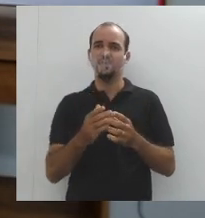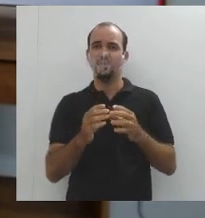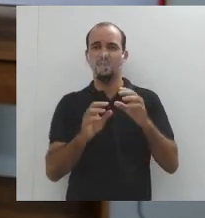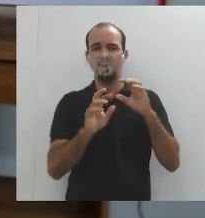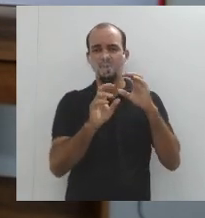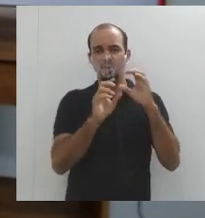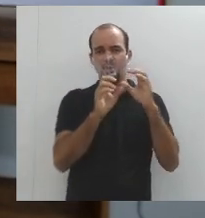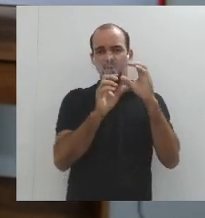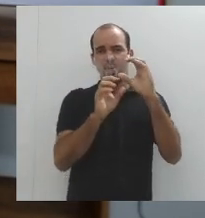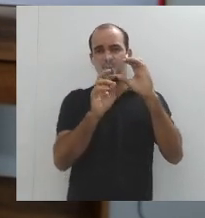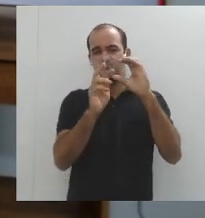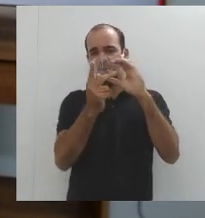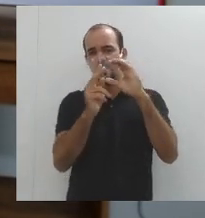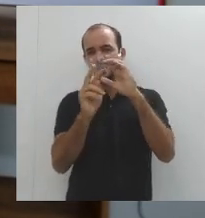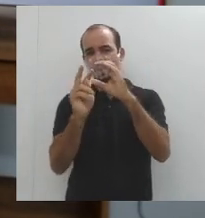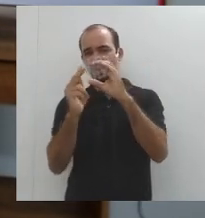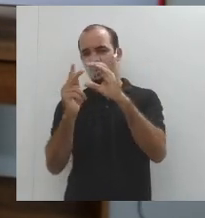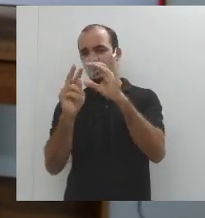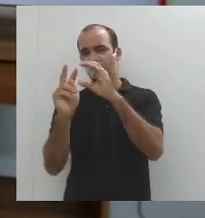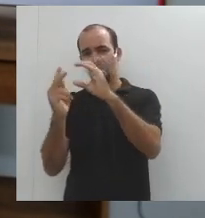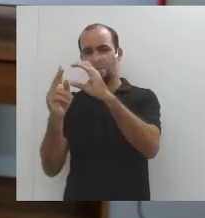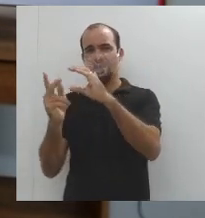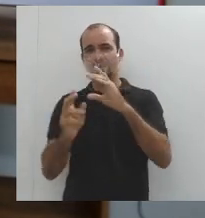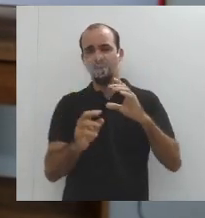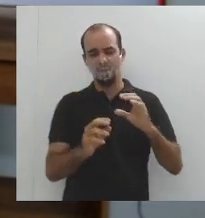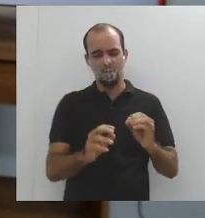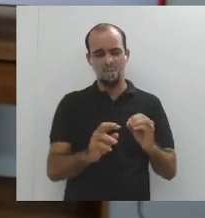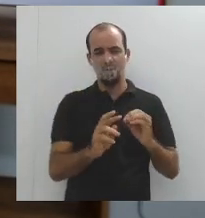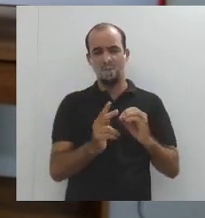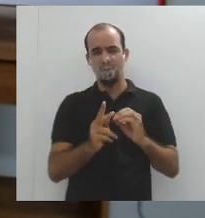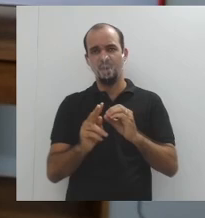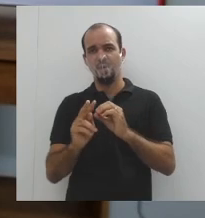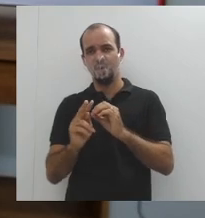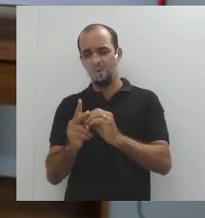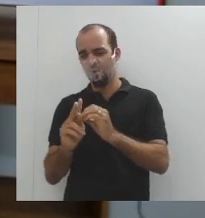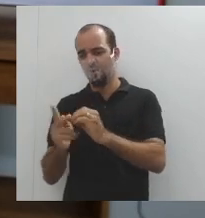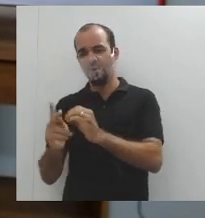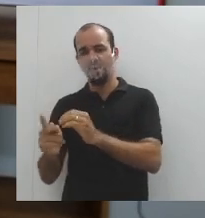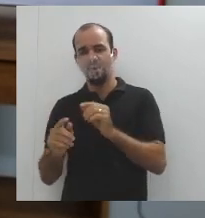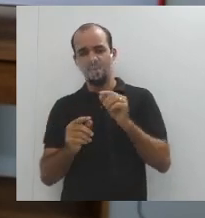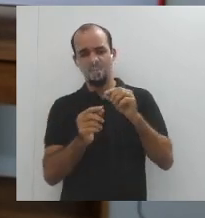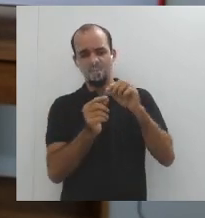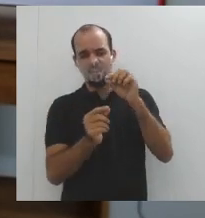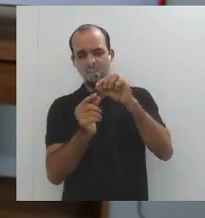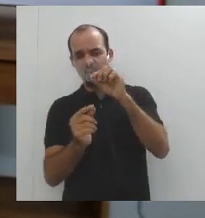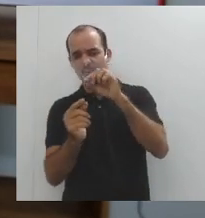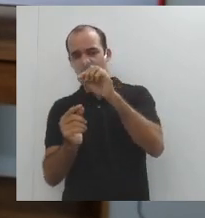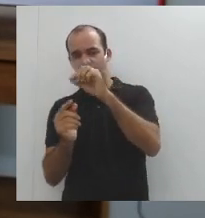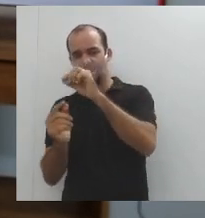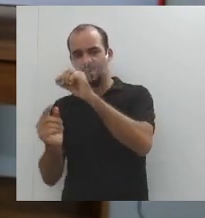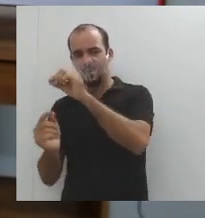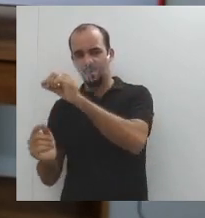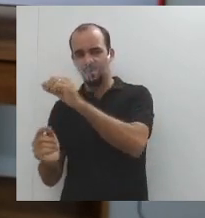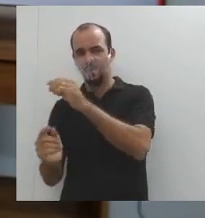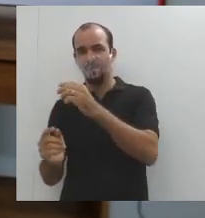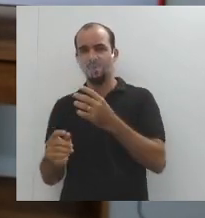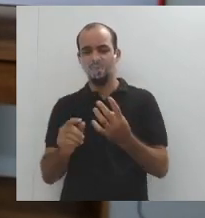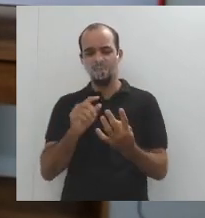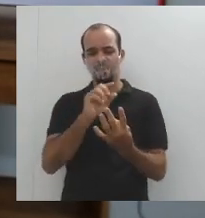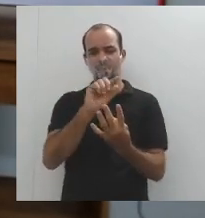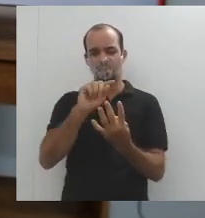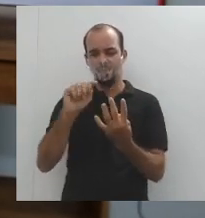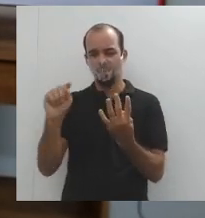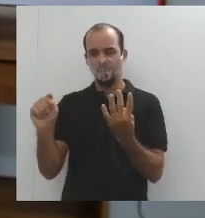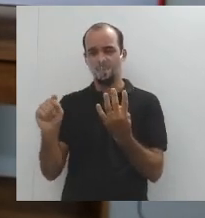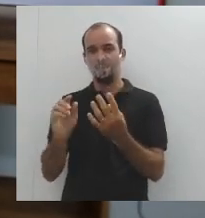OH e um grupamento aldeído, ou seja, nós temos aí um polialcool aldeído. E